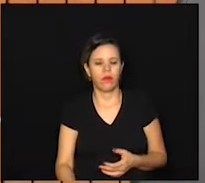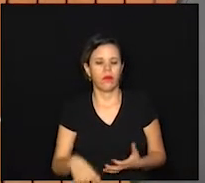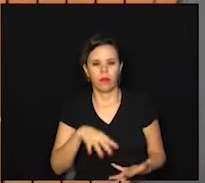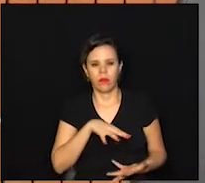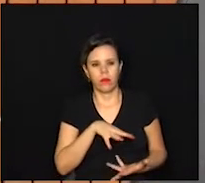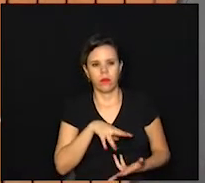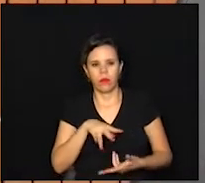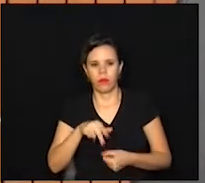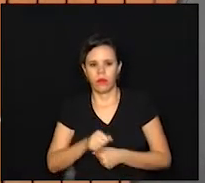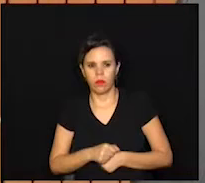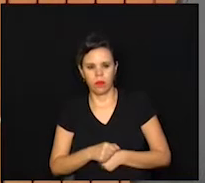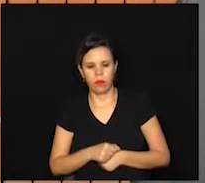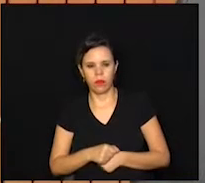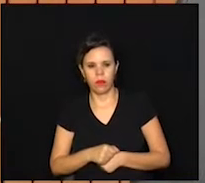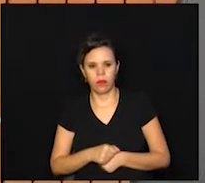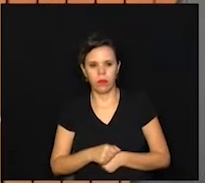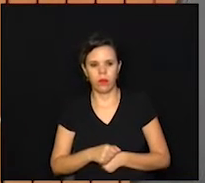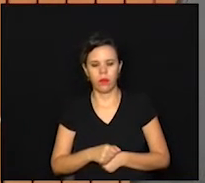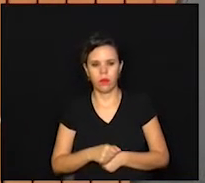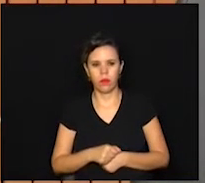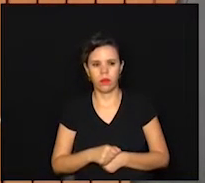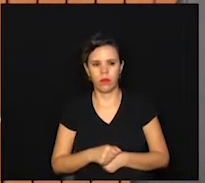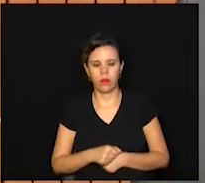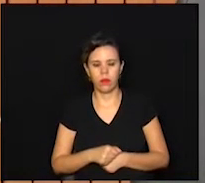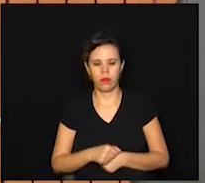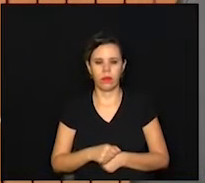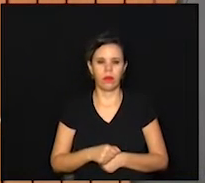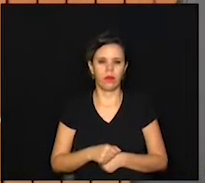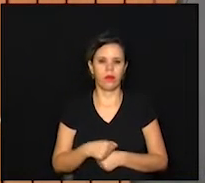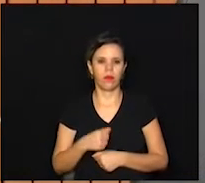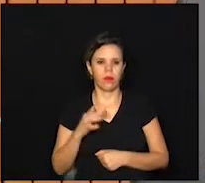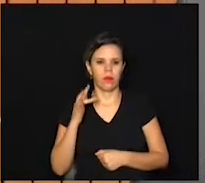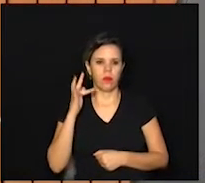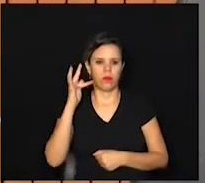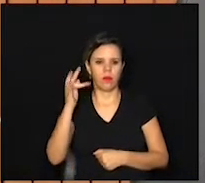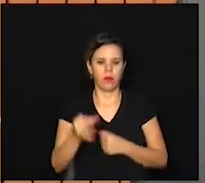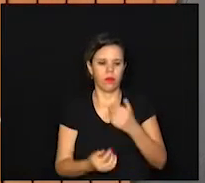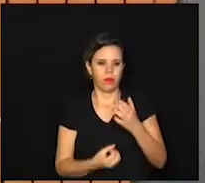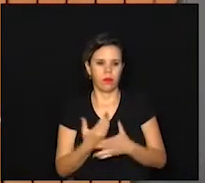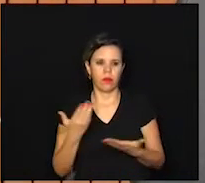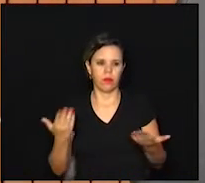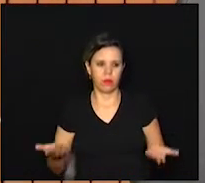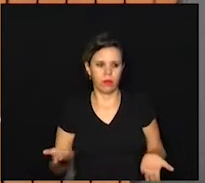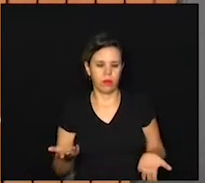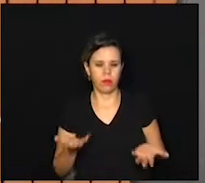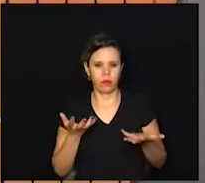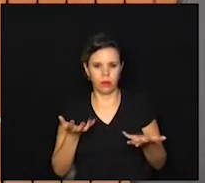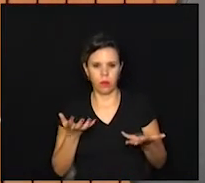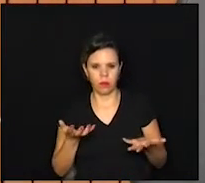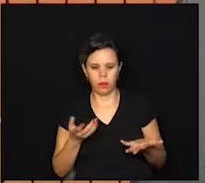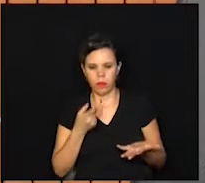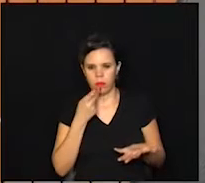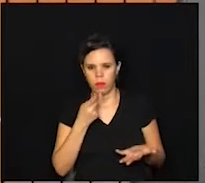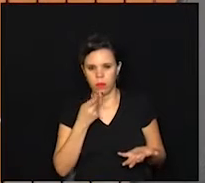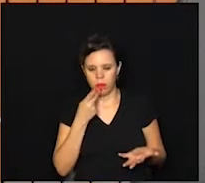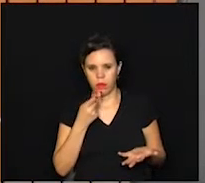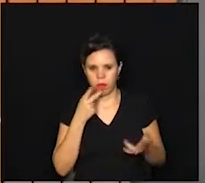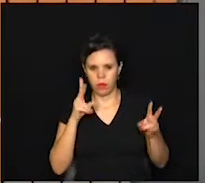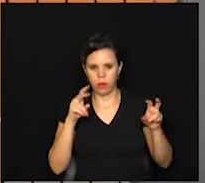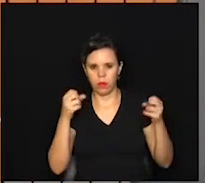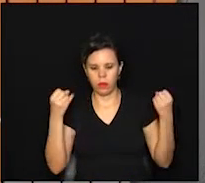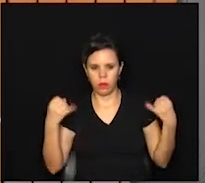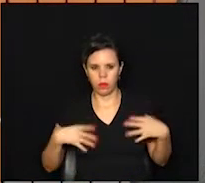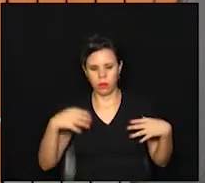né? De um mundo para as futuras gerações. Então, eu queria que ele colocasse um pouquinho mais, explicasse um